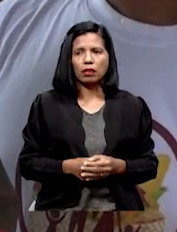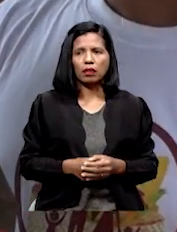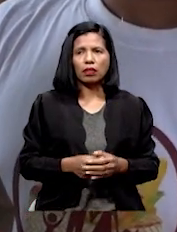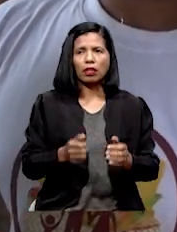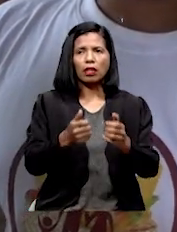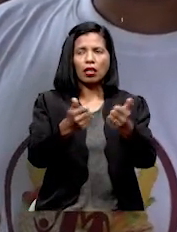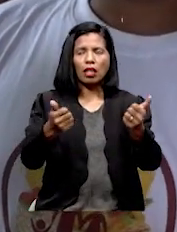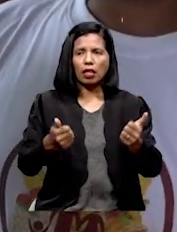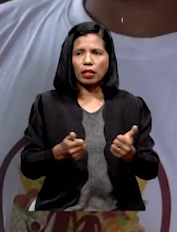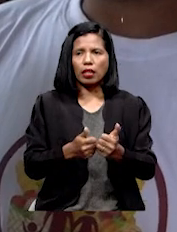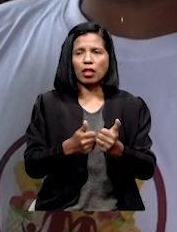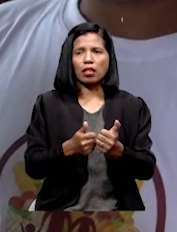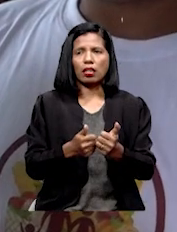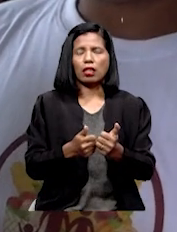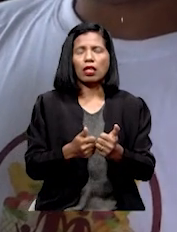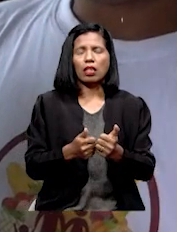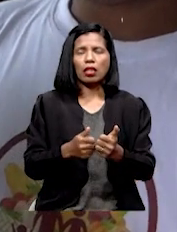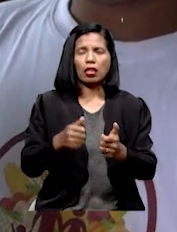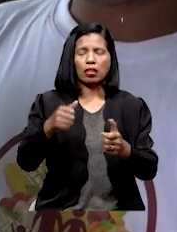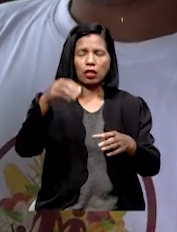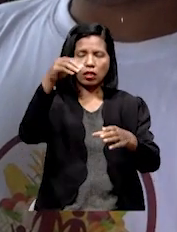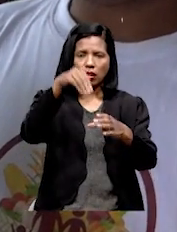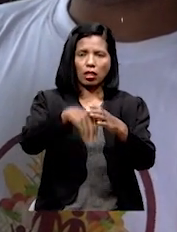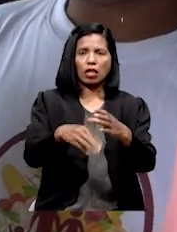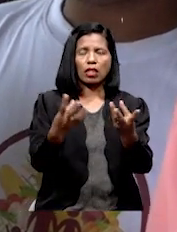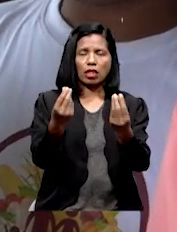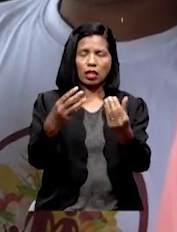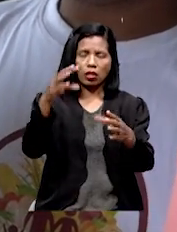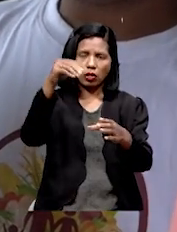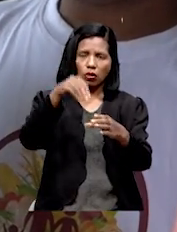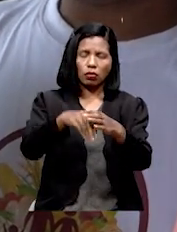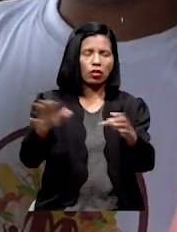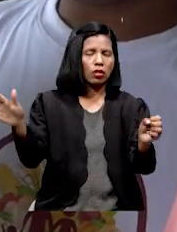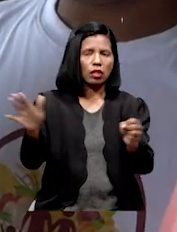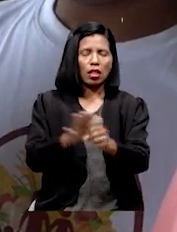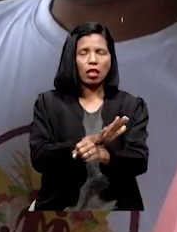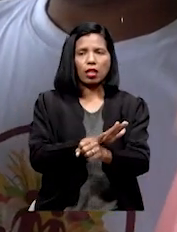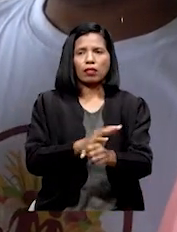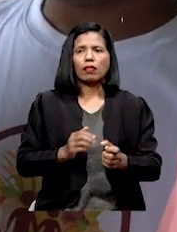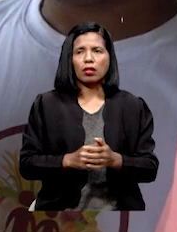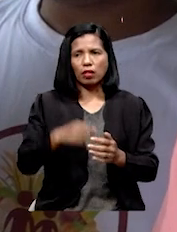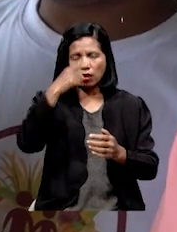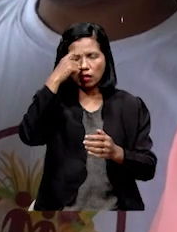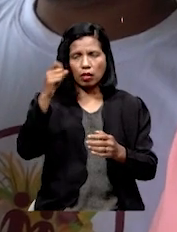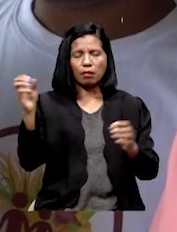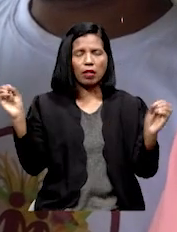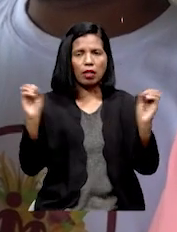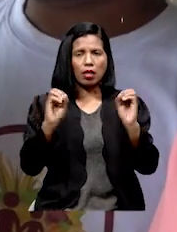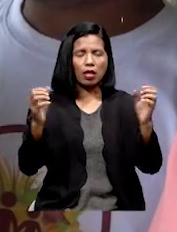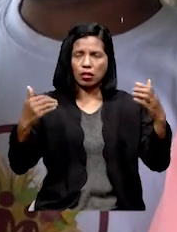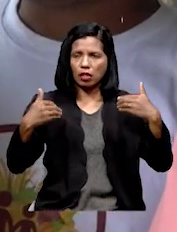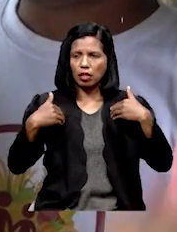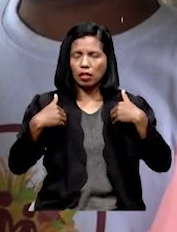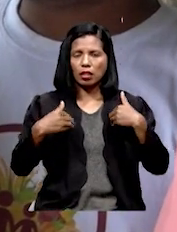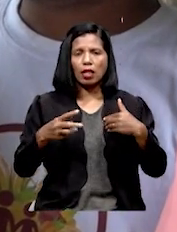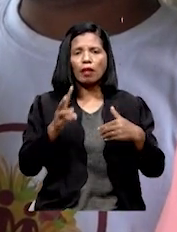A poetia, tan ba saco, rai, tungos, mas né? Tan ba la ia